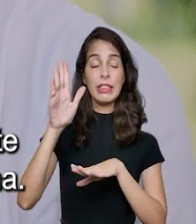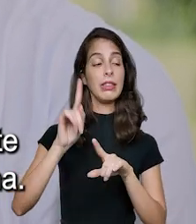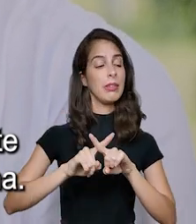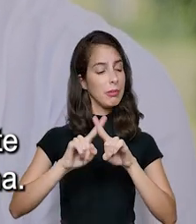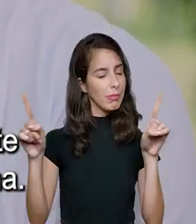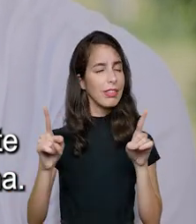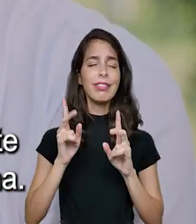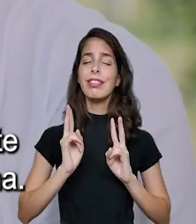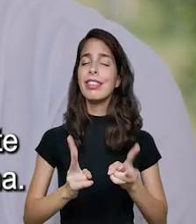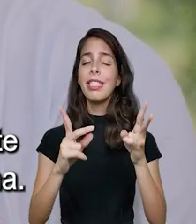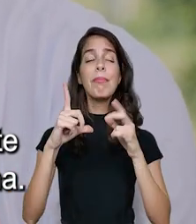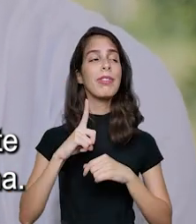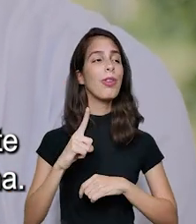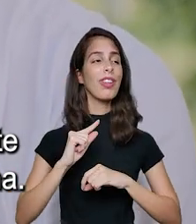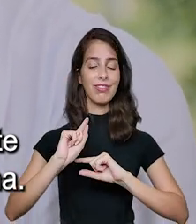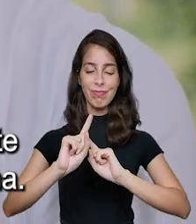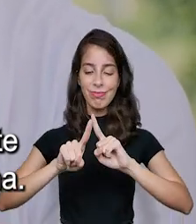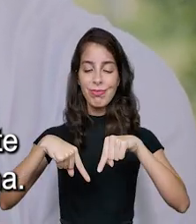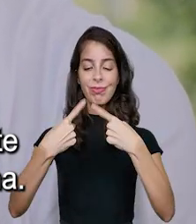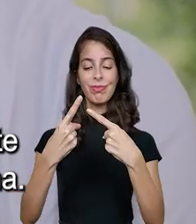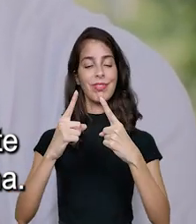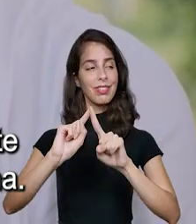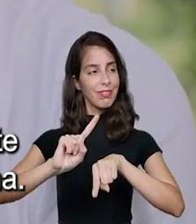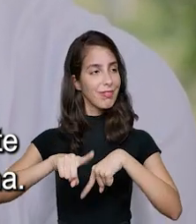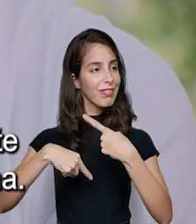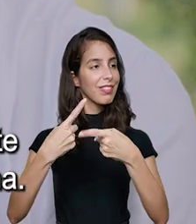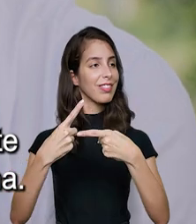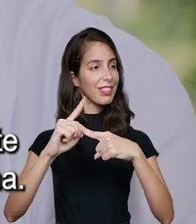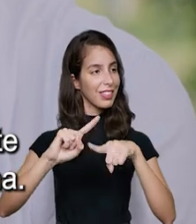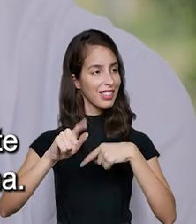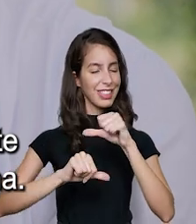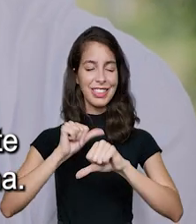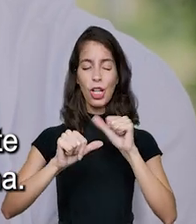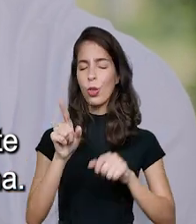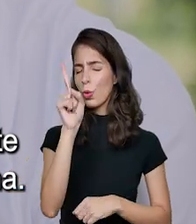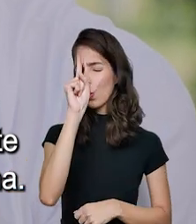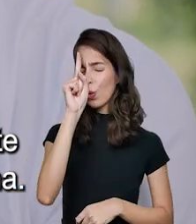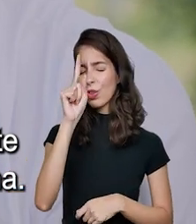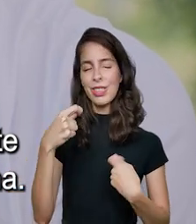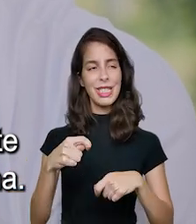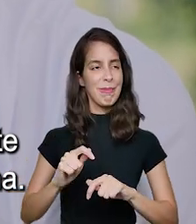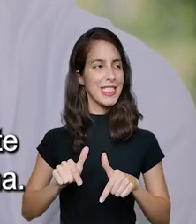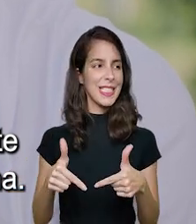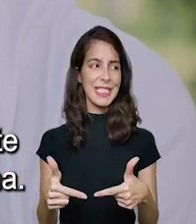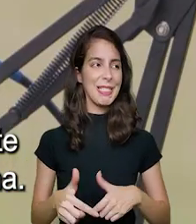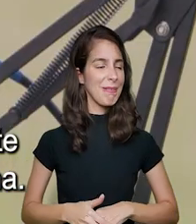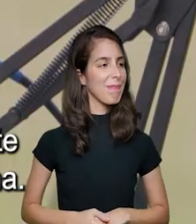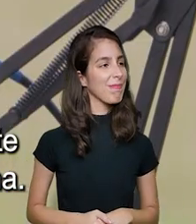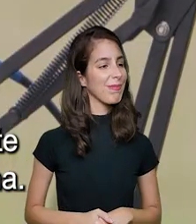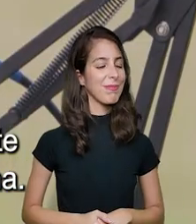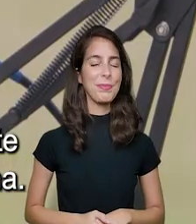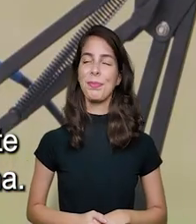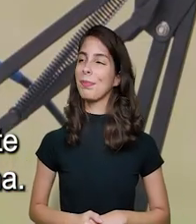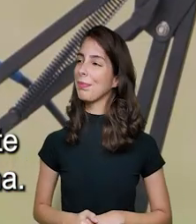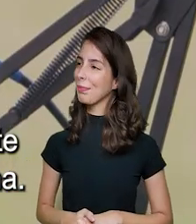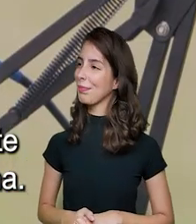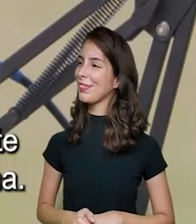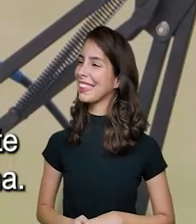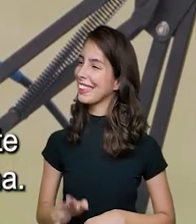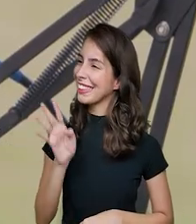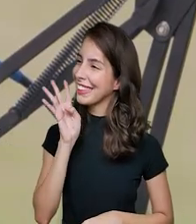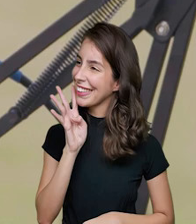complexidade esse complexo que a gente como reite federal precisa todo dia enfr tá bacana